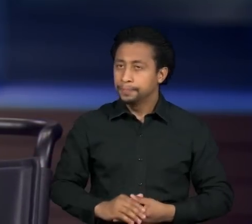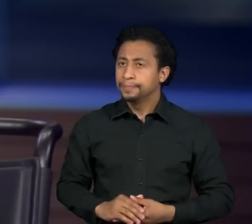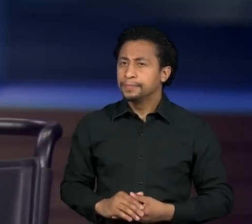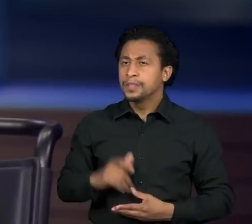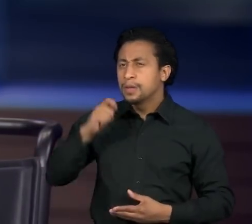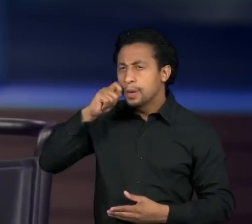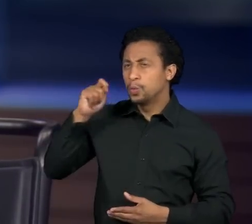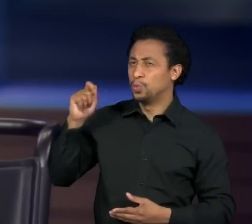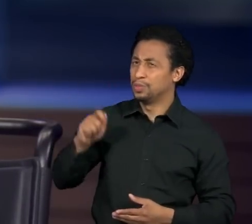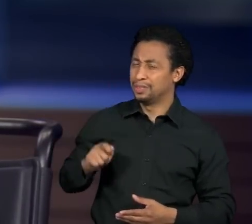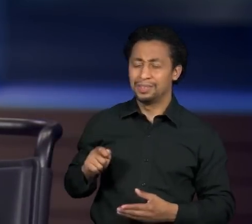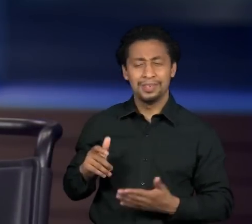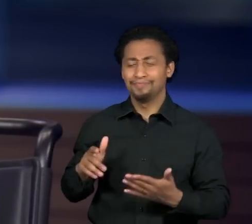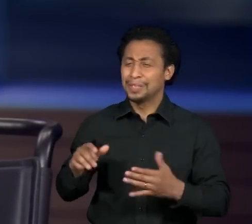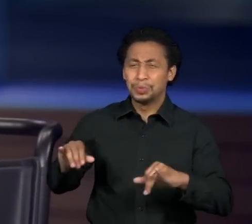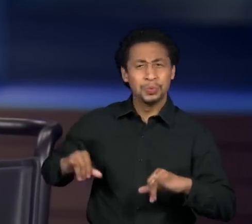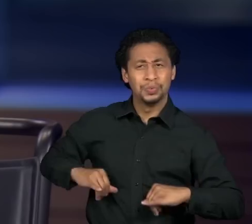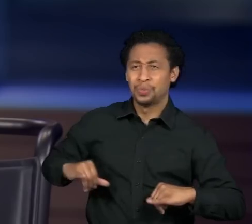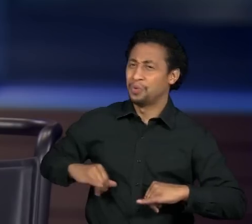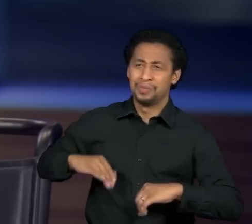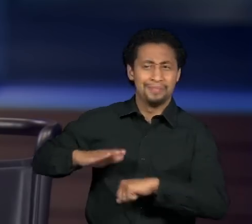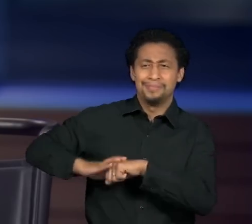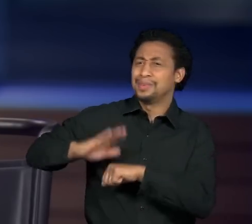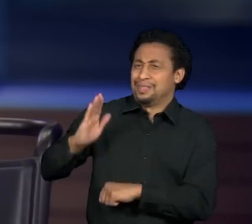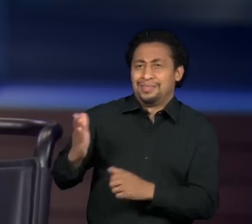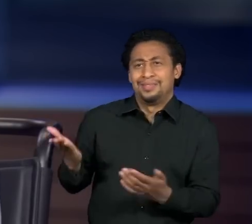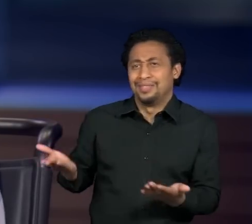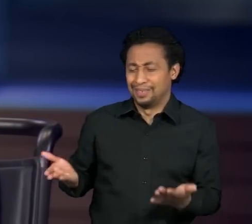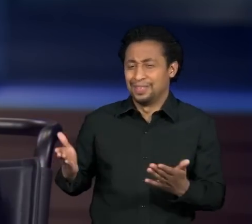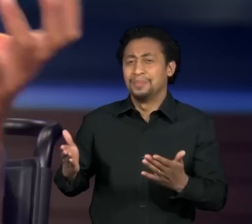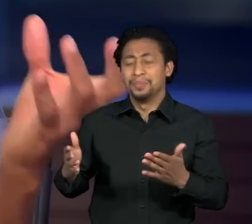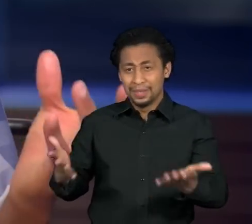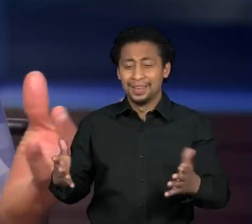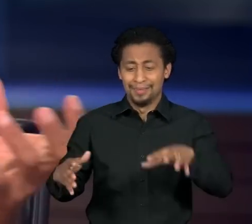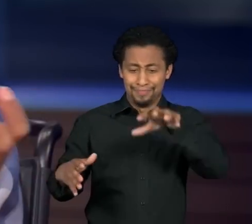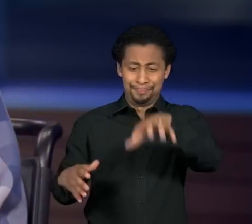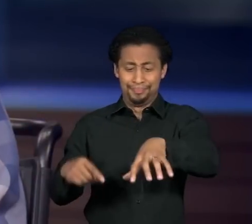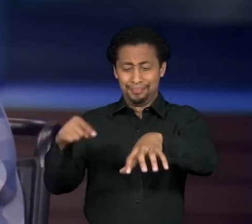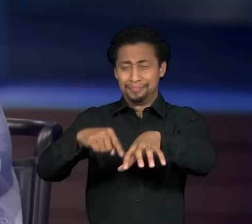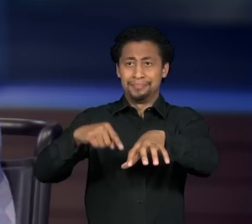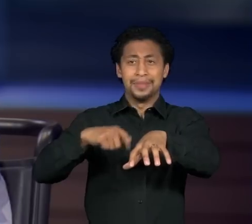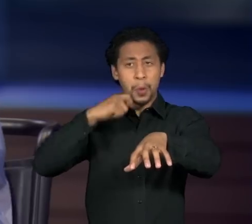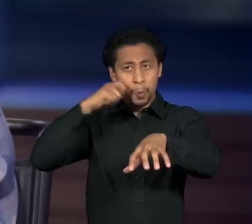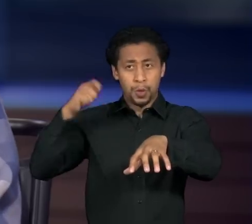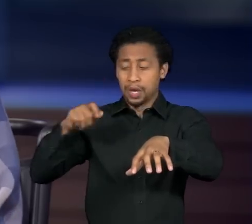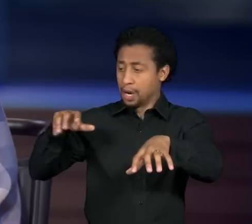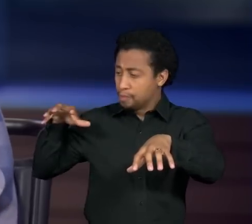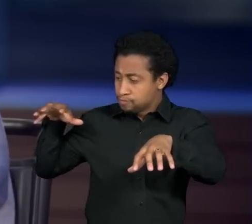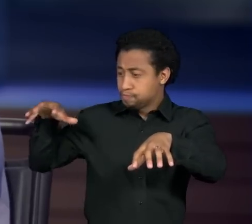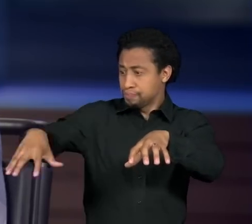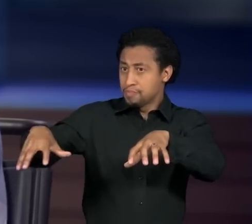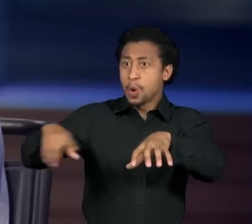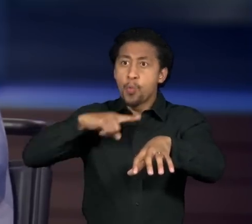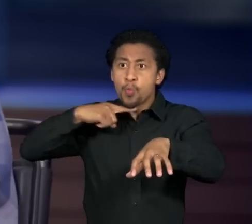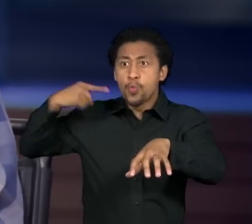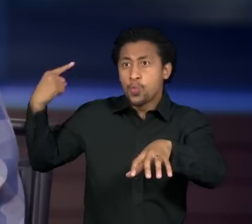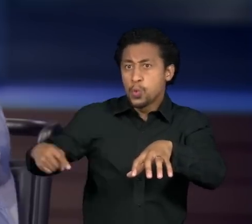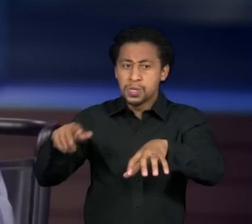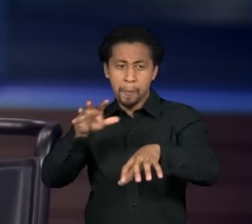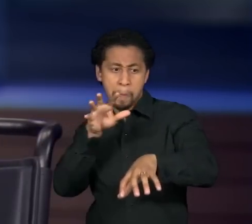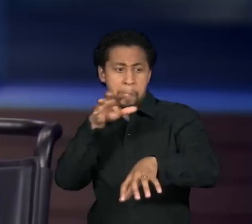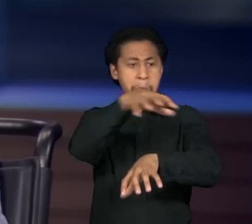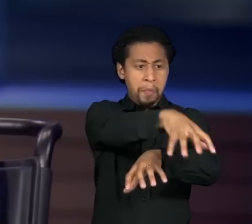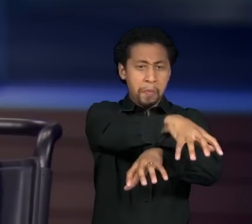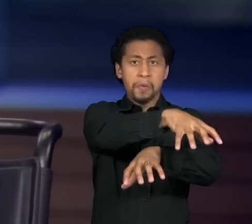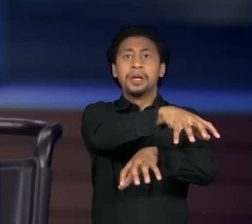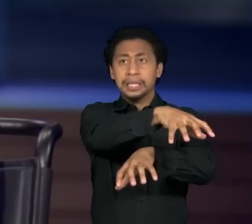figura trágica da história, né? Ela está no meio de dois grandes gigantes, gigantes nucleares, inclusive, né?